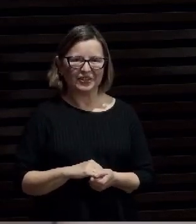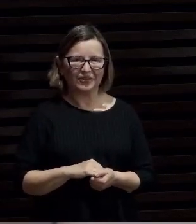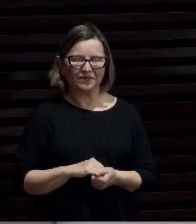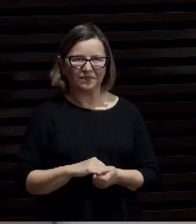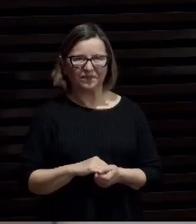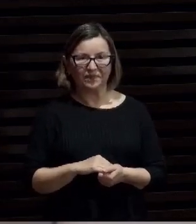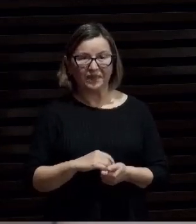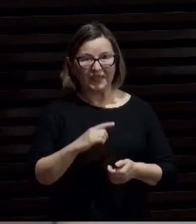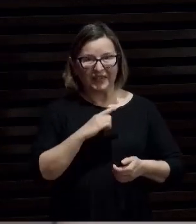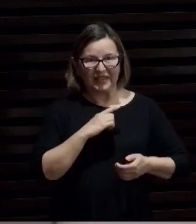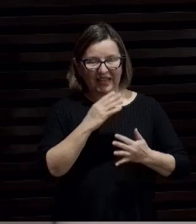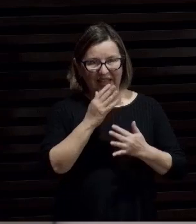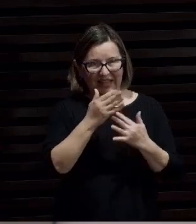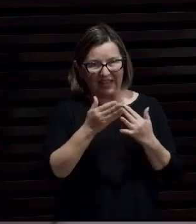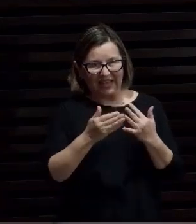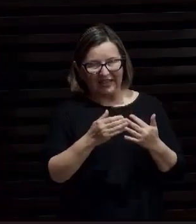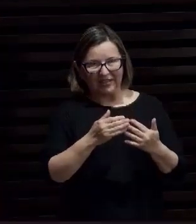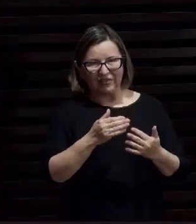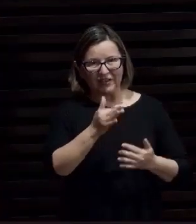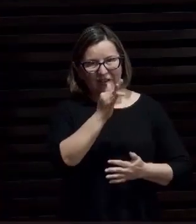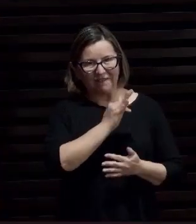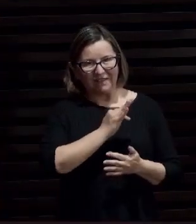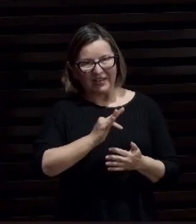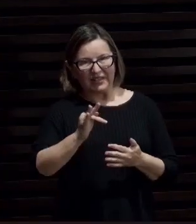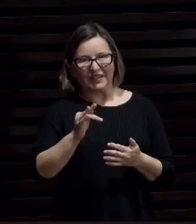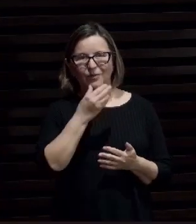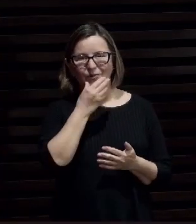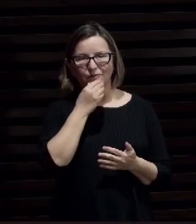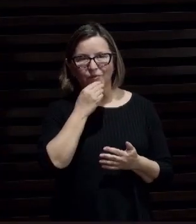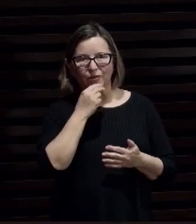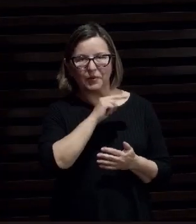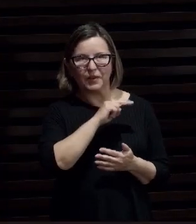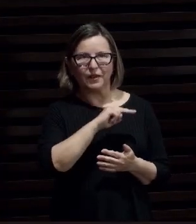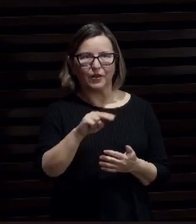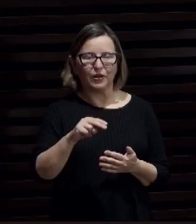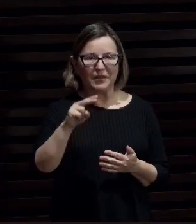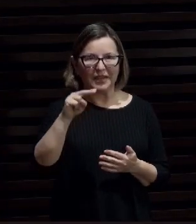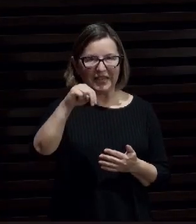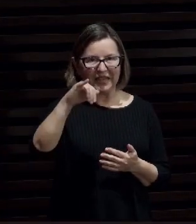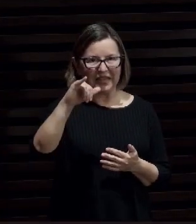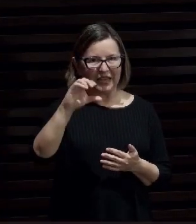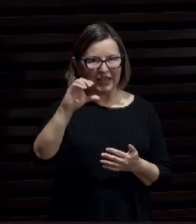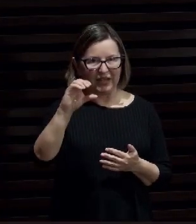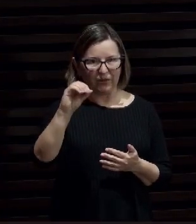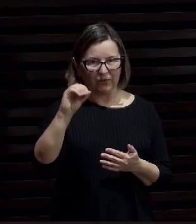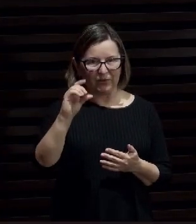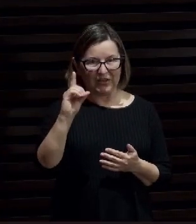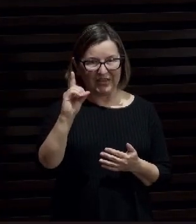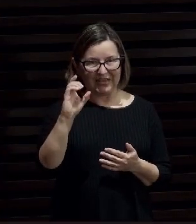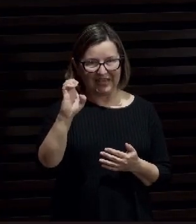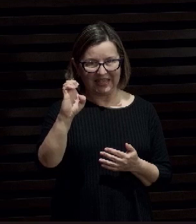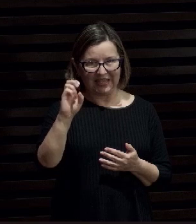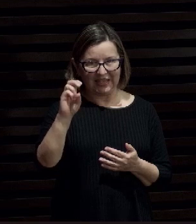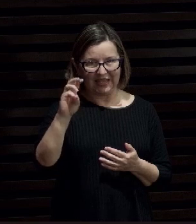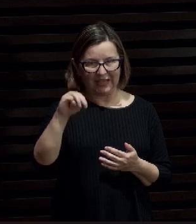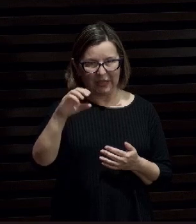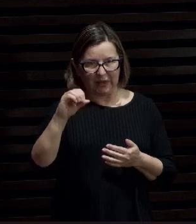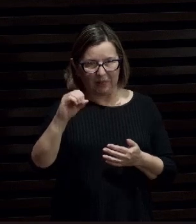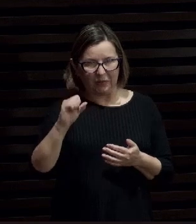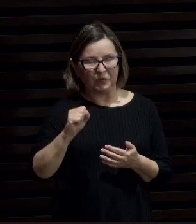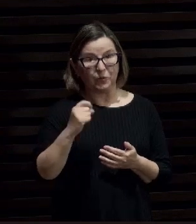Havia entre os fariseus um homem chamado Nicodemos, um dos principais dos